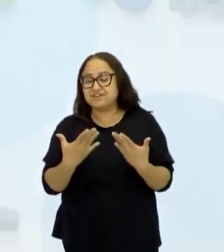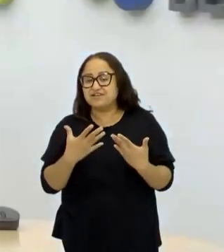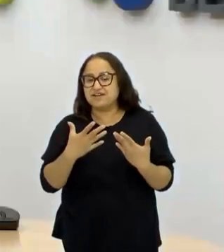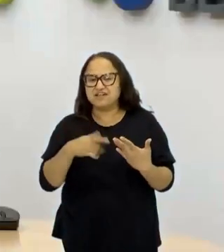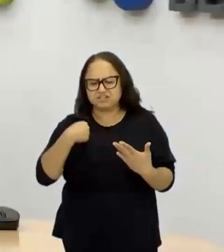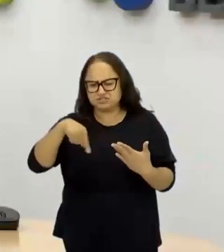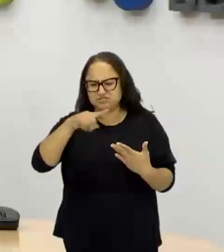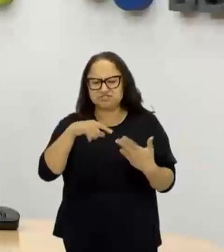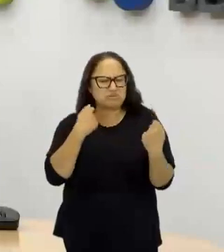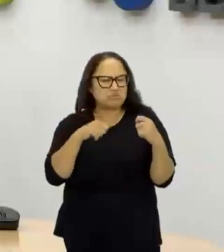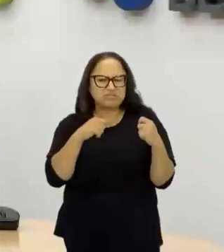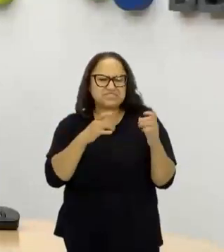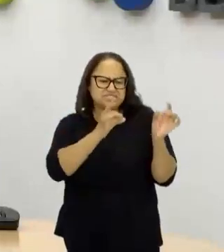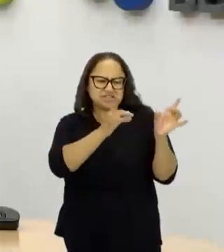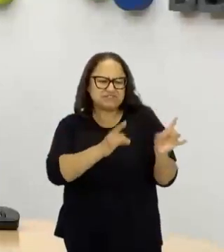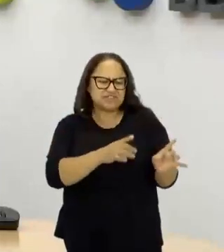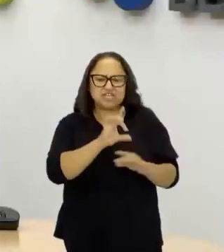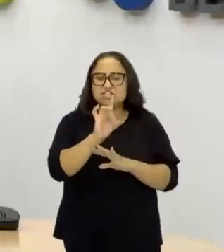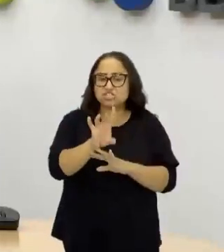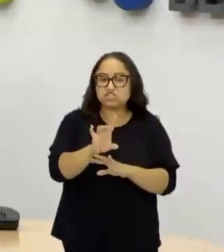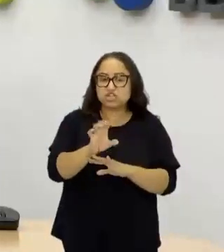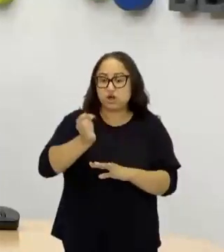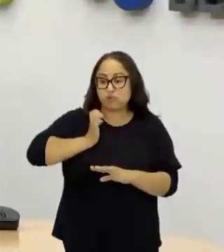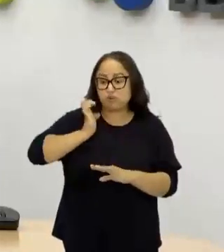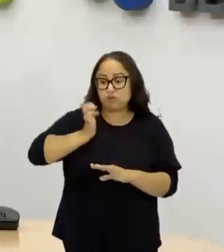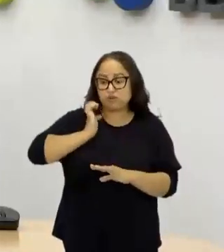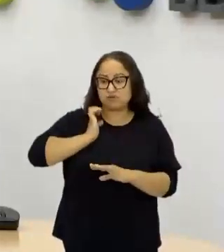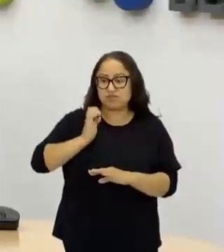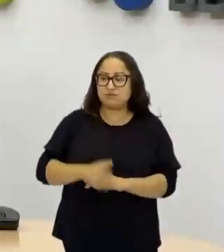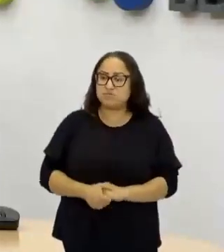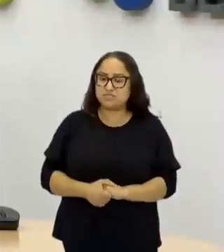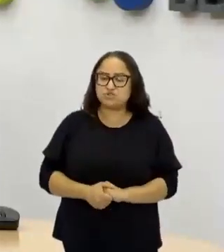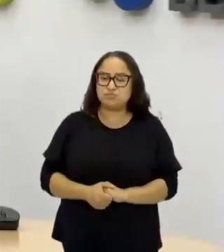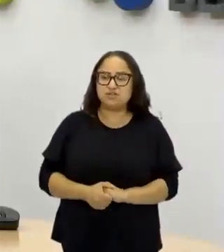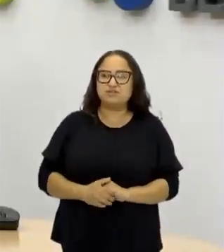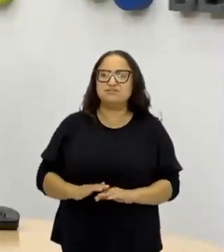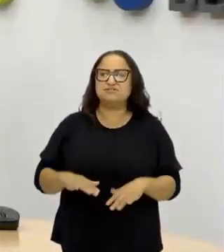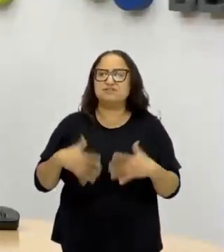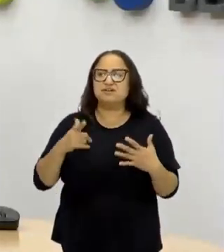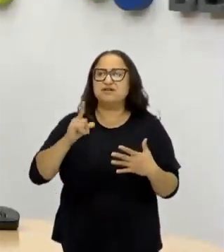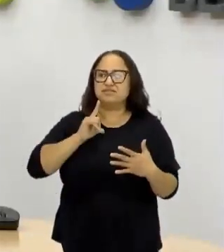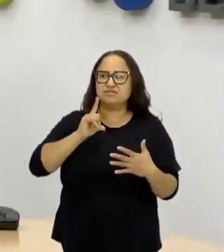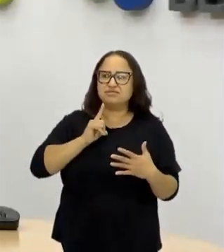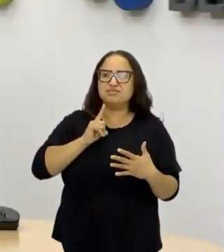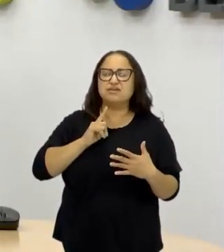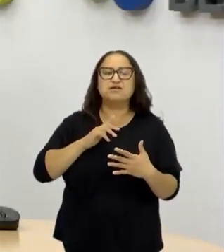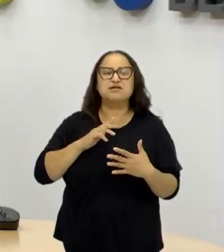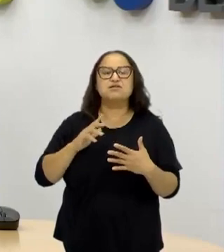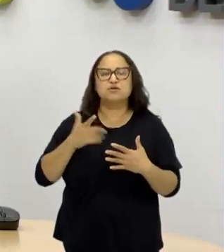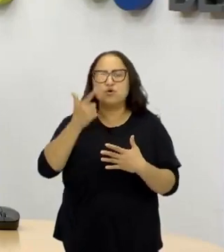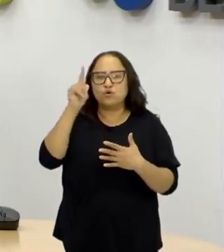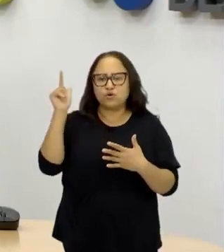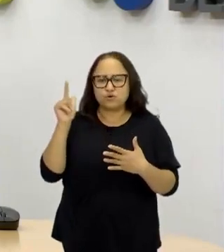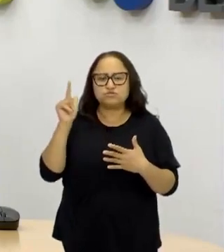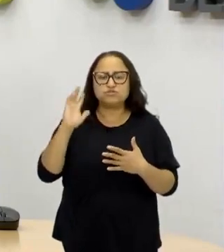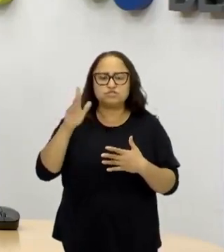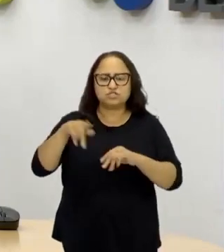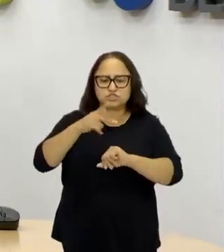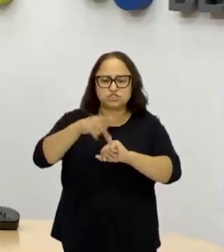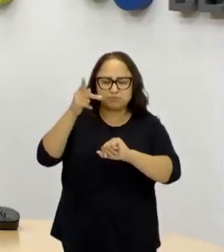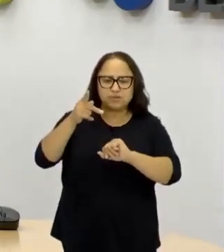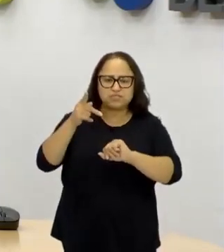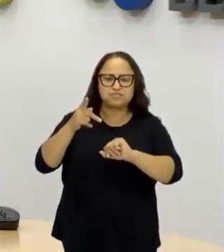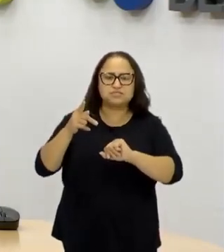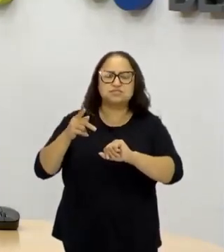precisa ficar vendendo só para o mercado rico, né? Você tem aí, né, um mercado aí que são de países aí, ou em desenvolvimento ou